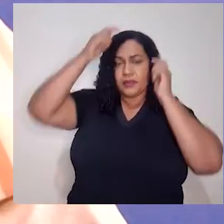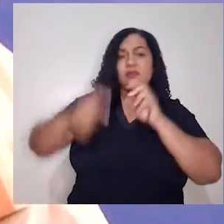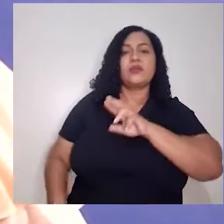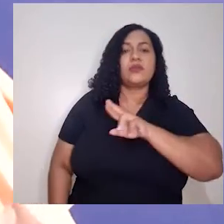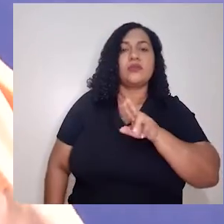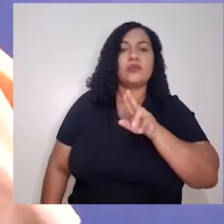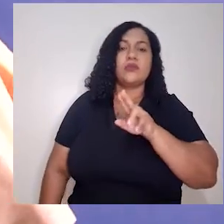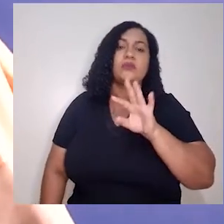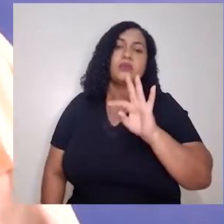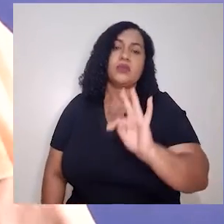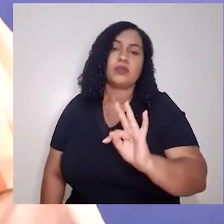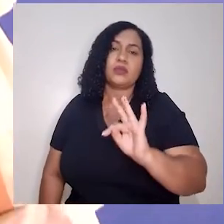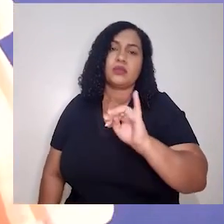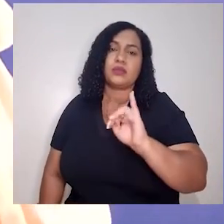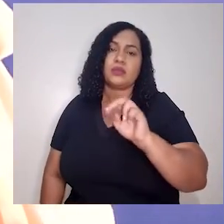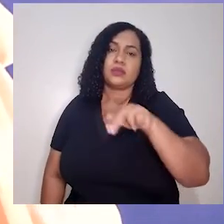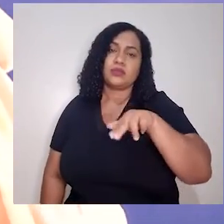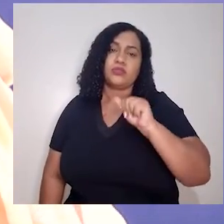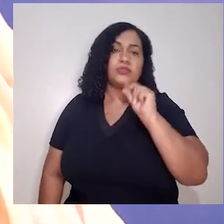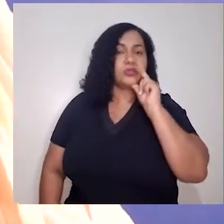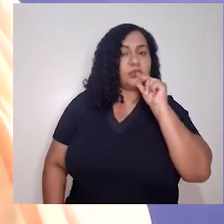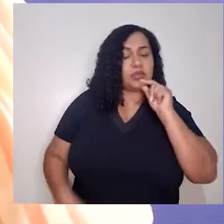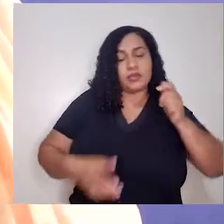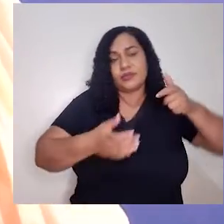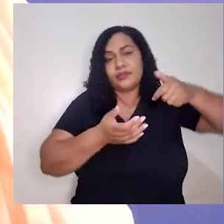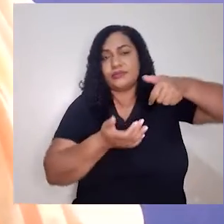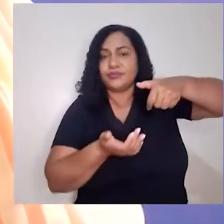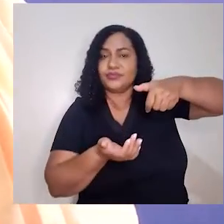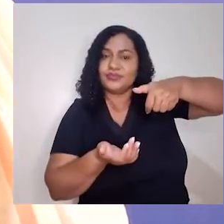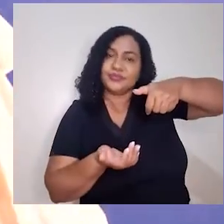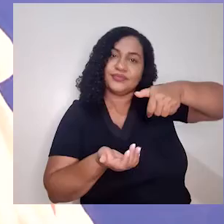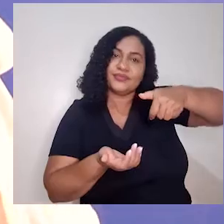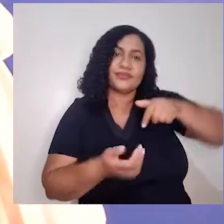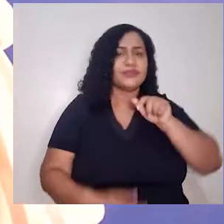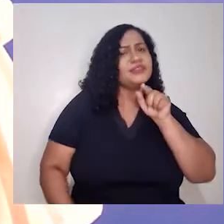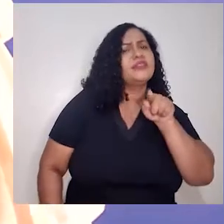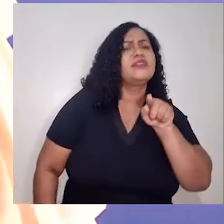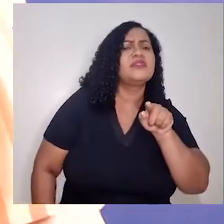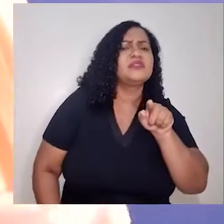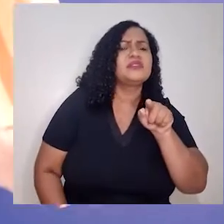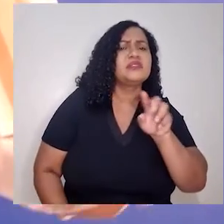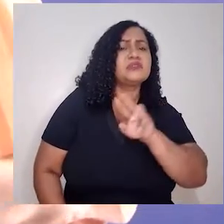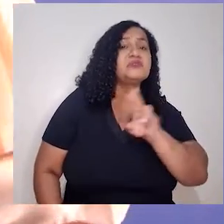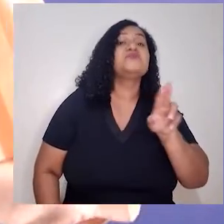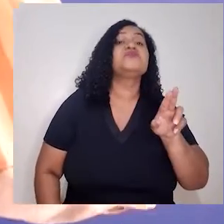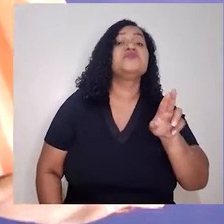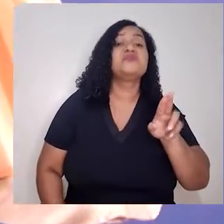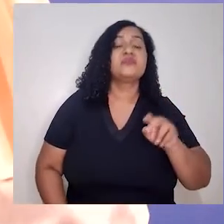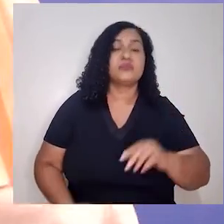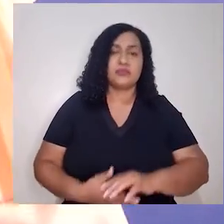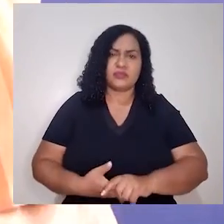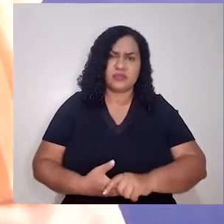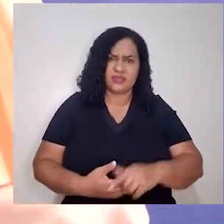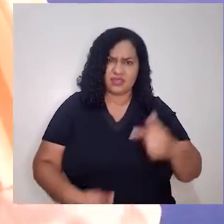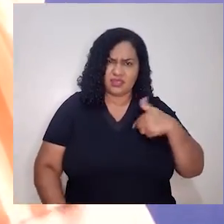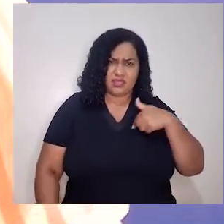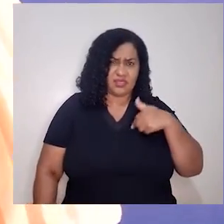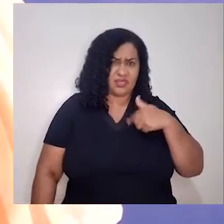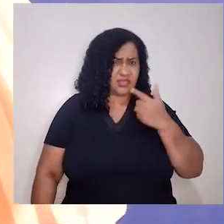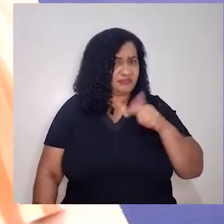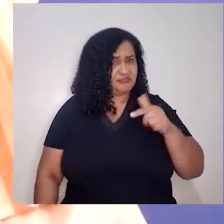princesinha deu a ela o nome de Tina e regou-a. E você, como se